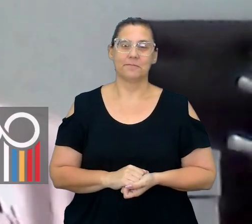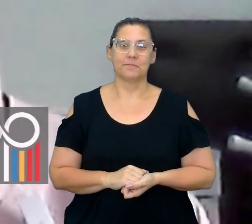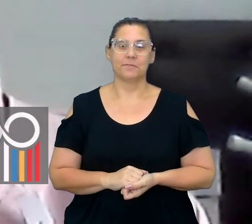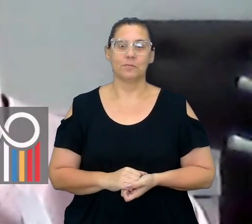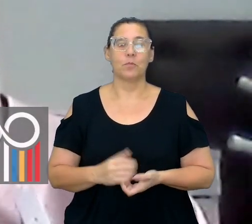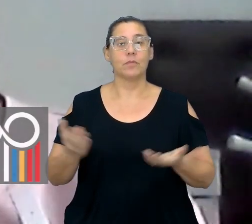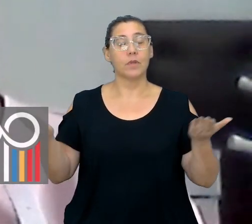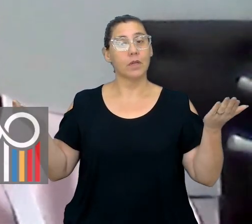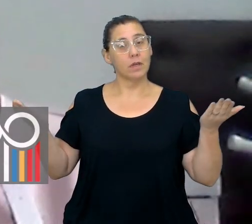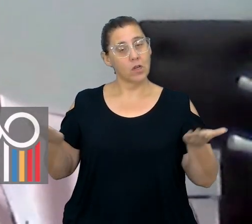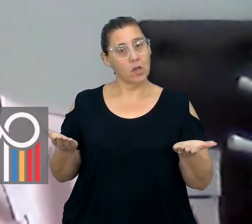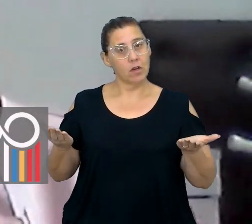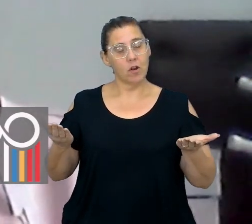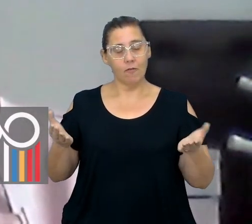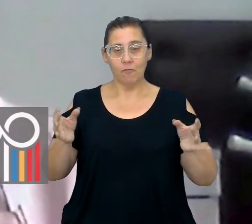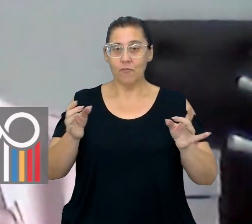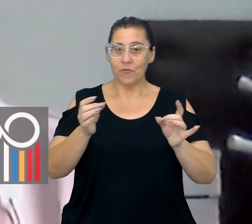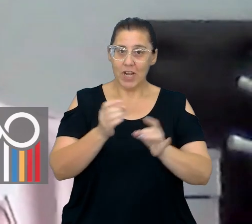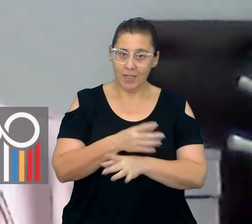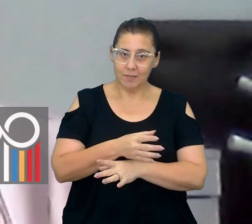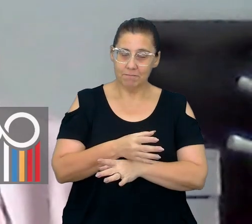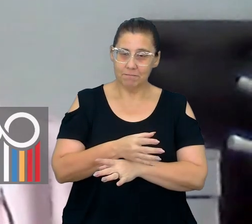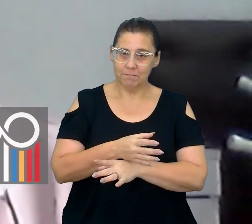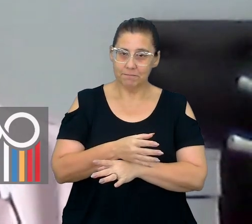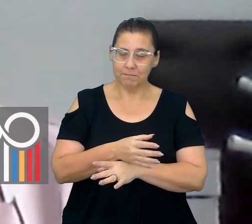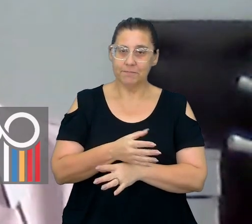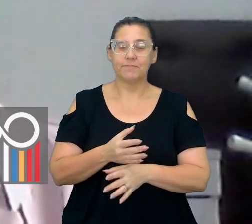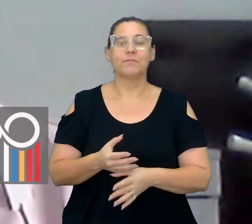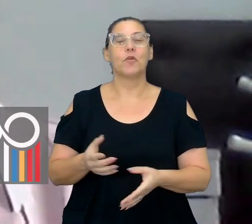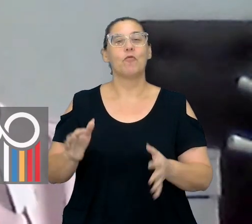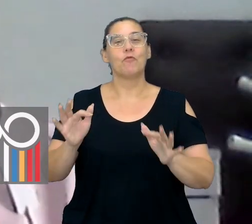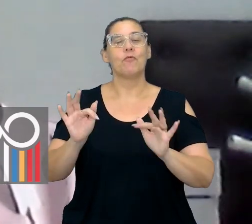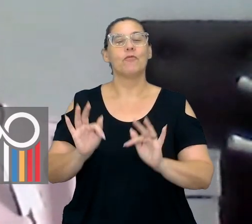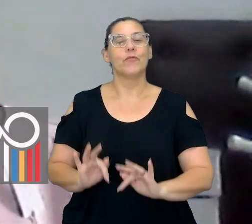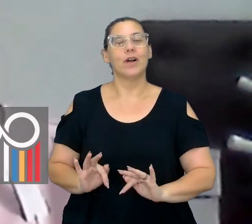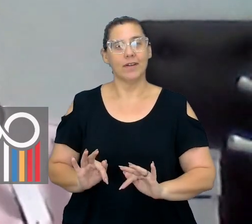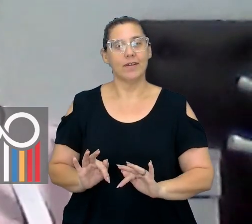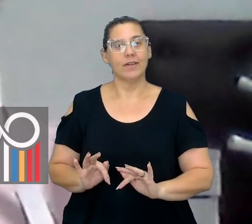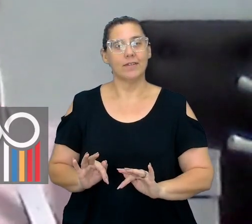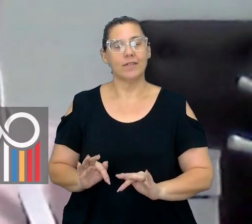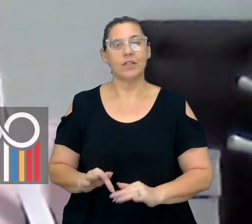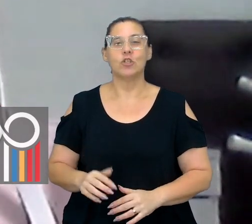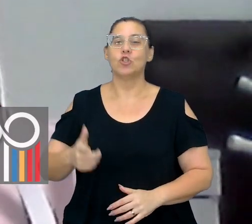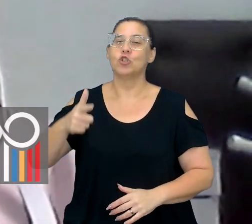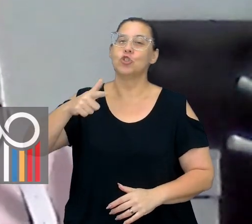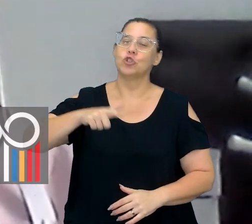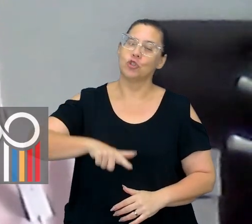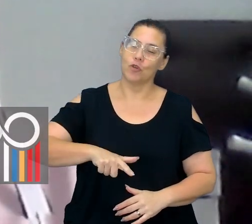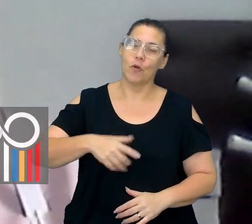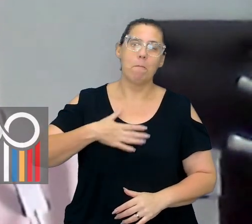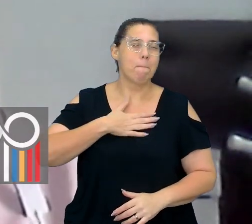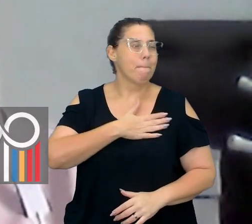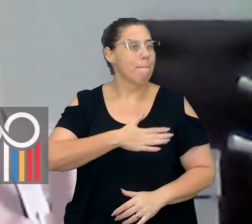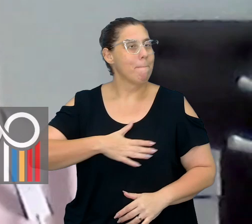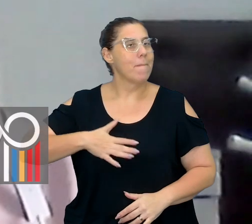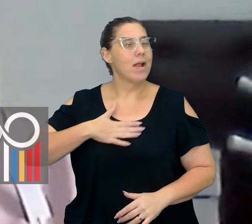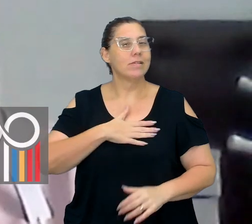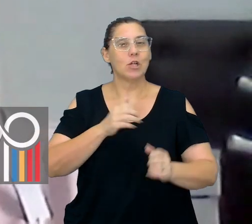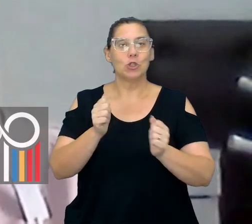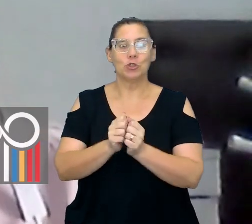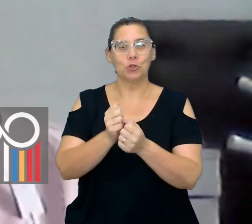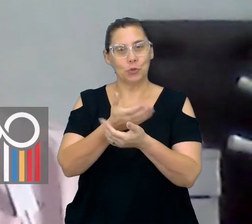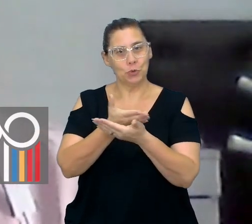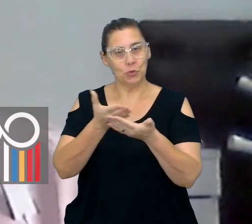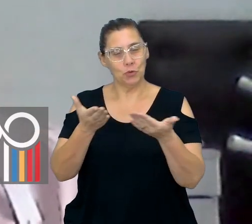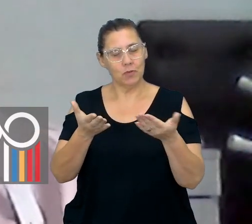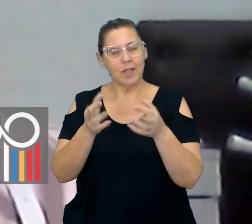E agora a gente chegou no final, né? Chegamos no final e, mais uma vez eu digo, foi um prazer estar aqui com